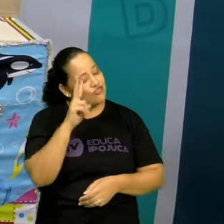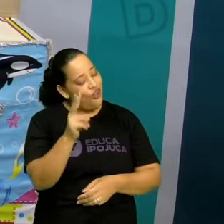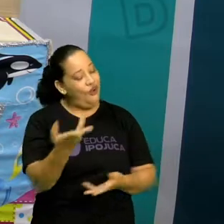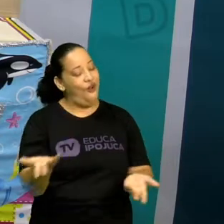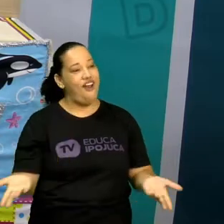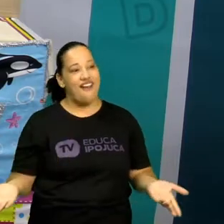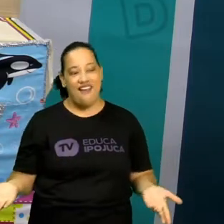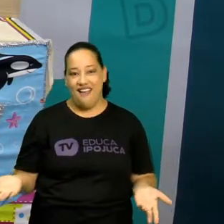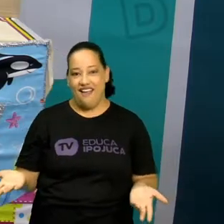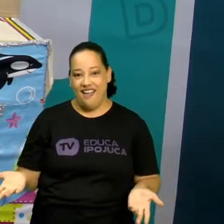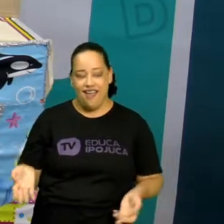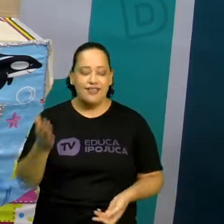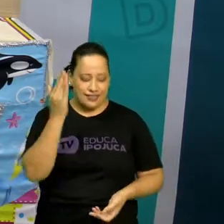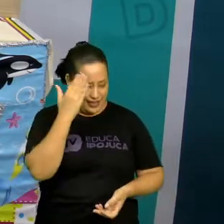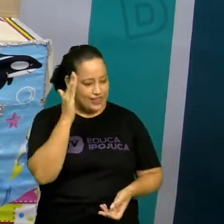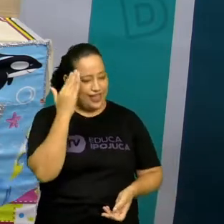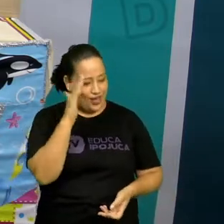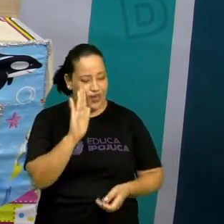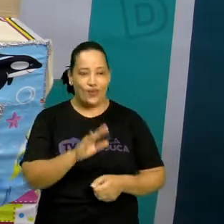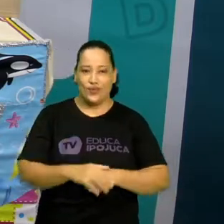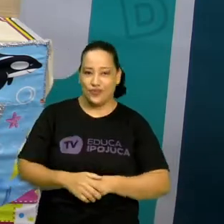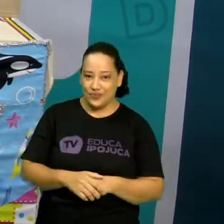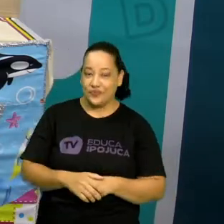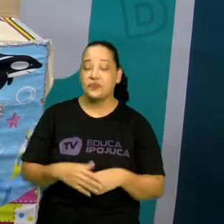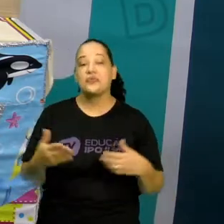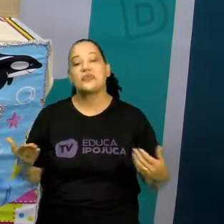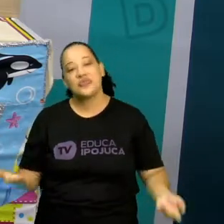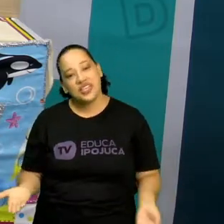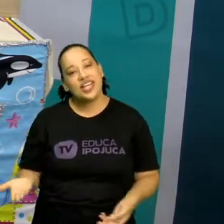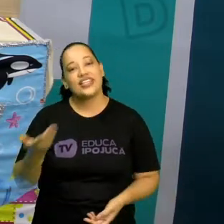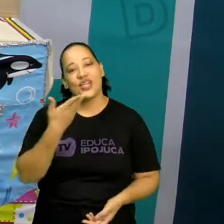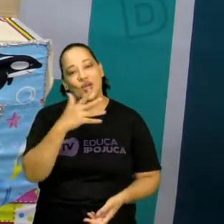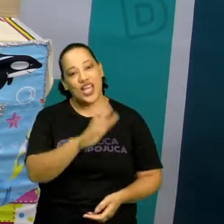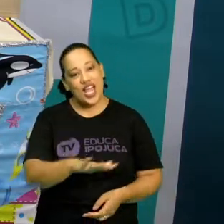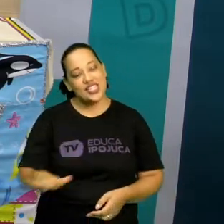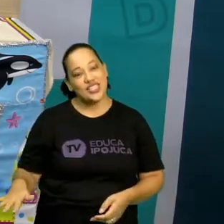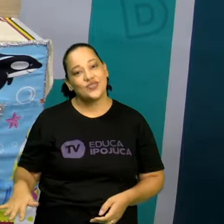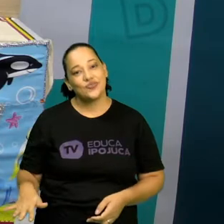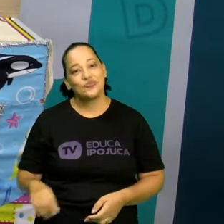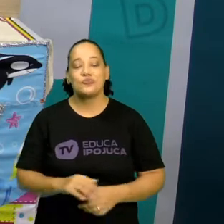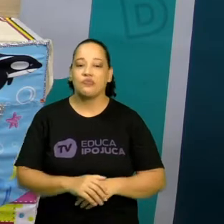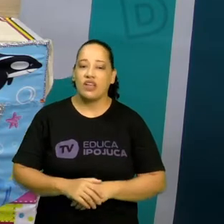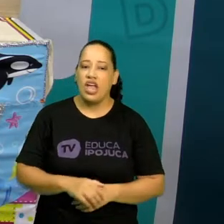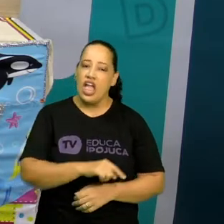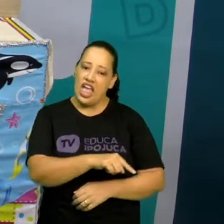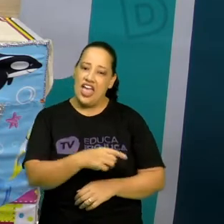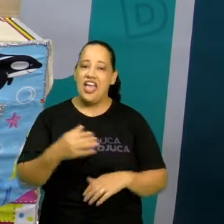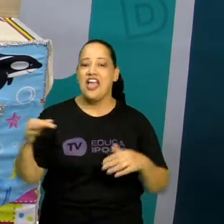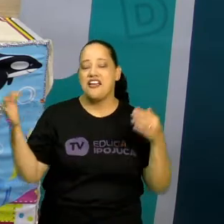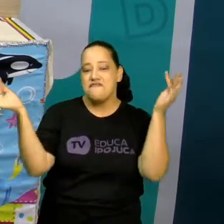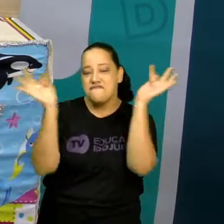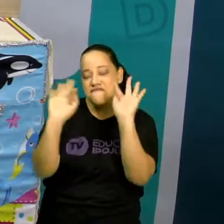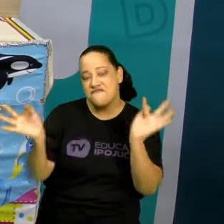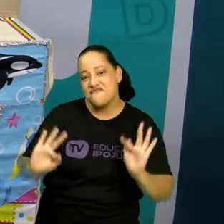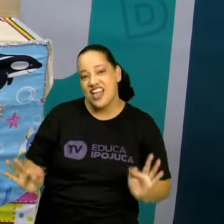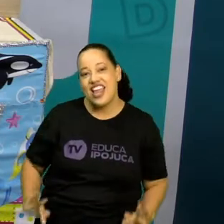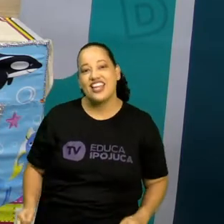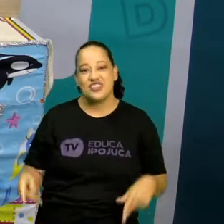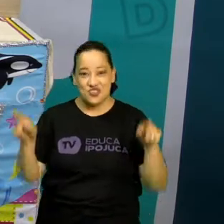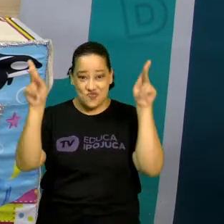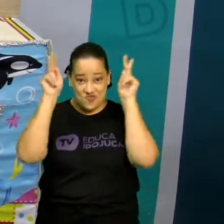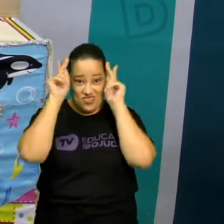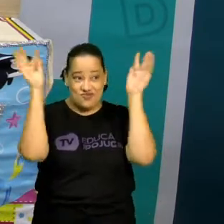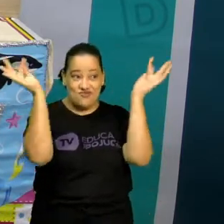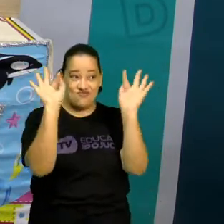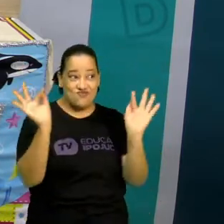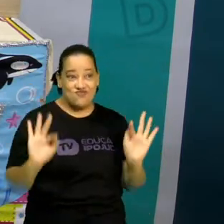história tem desse aí criança eles ficou tão feliz mas tão feliz que ele voltou a enxergar